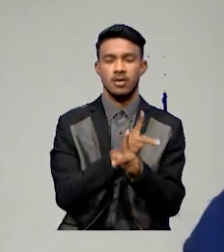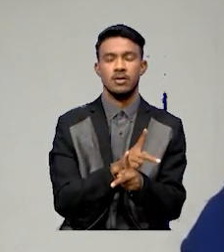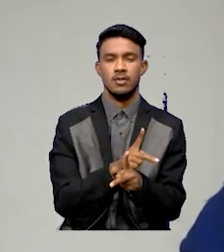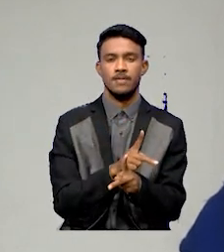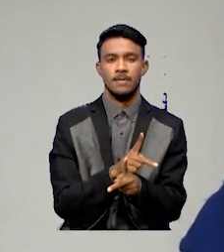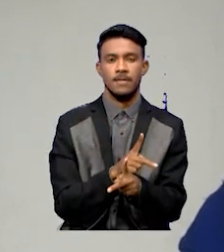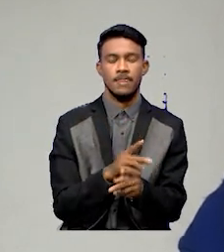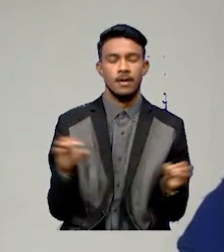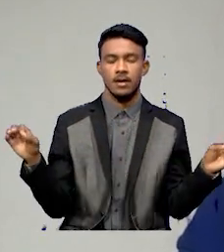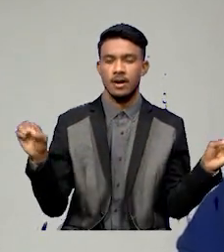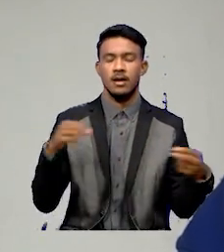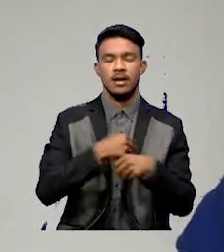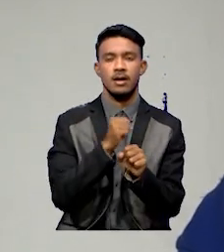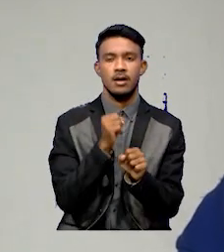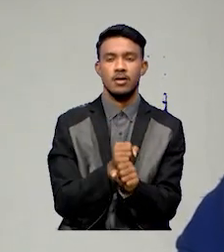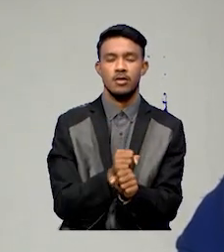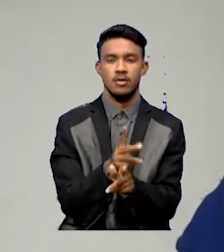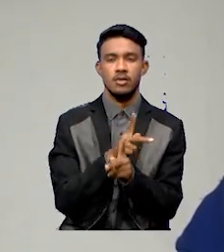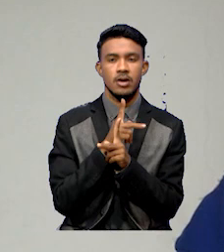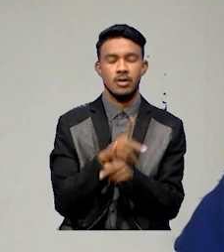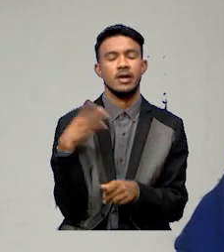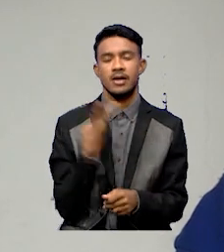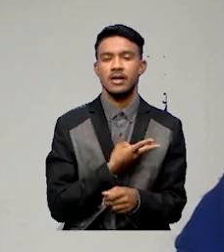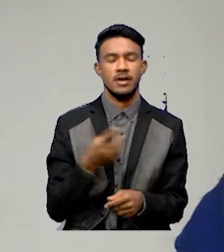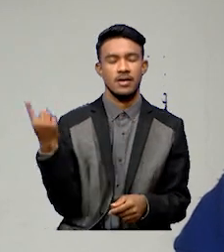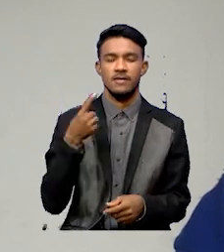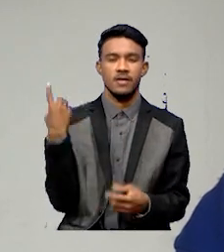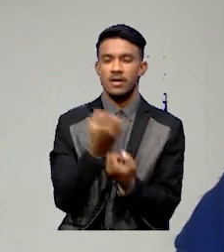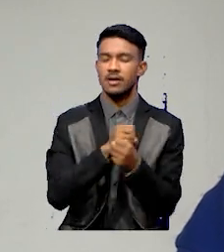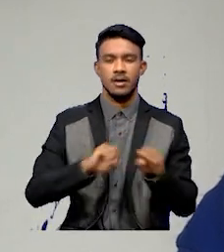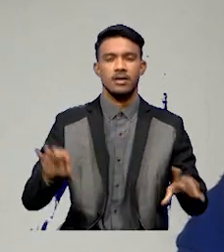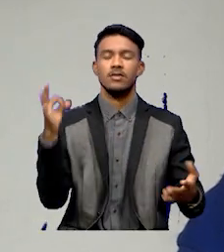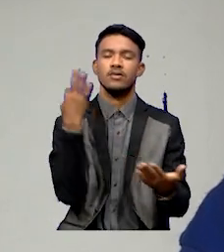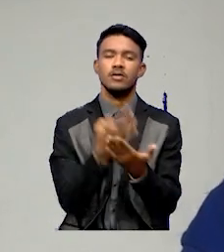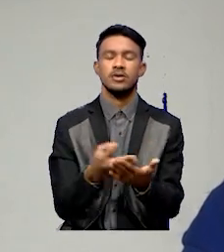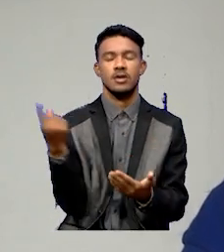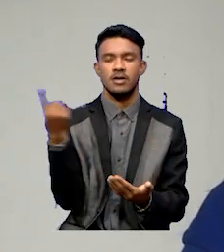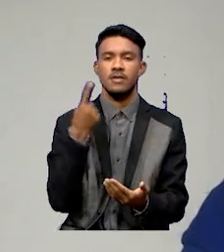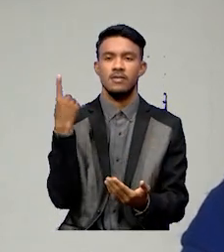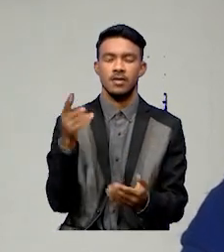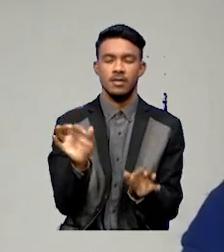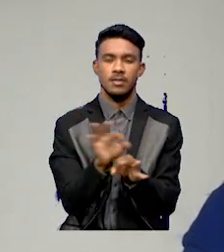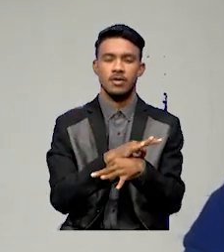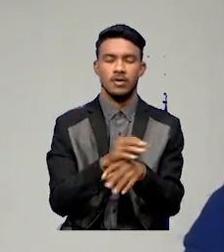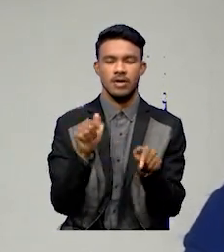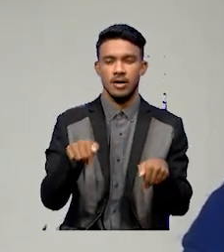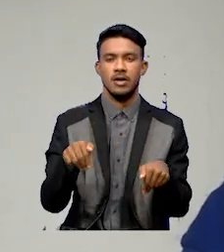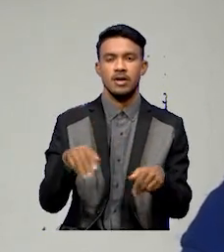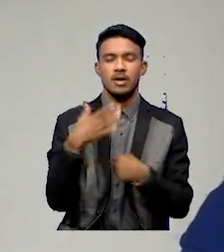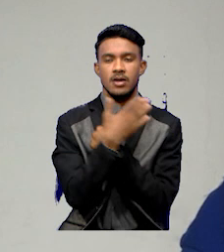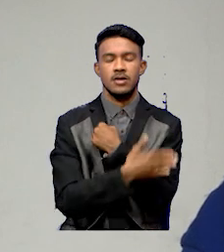Sen halo prevensau, tinan-tinan te selakon nafatin energia, orsamento barak, halo rekuperasau ni trai. Tamba,